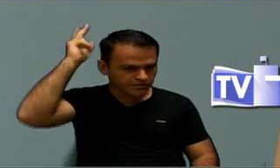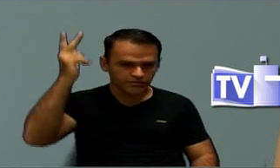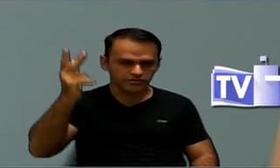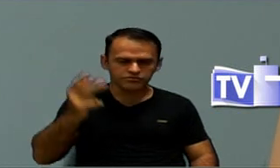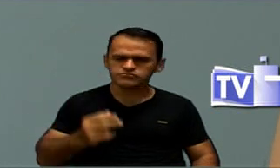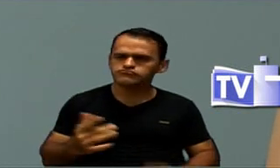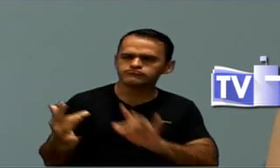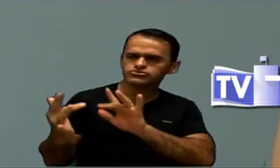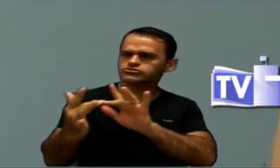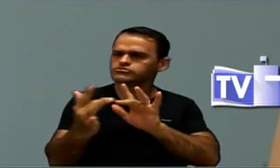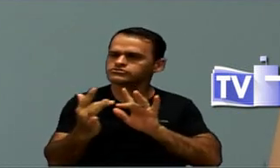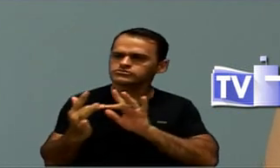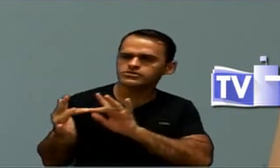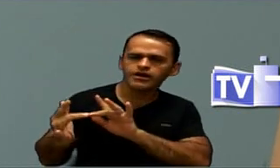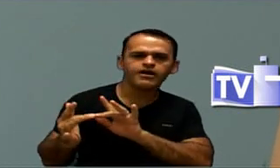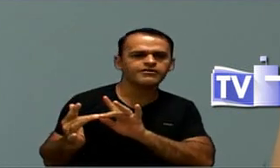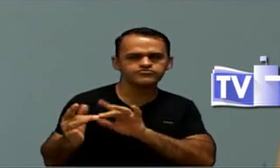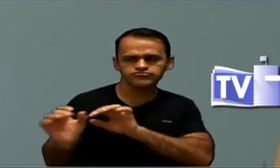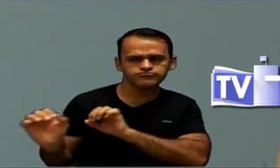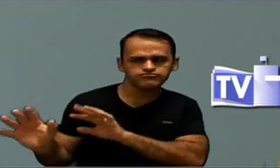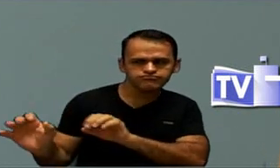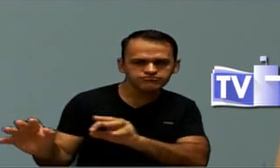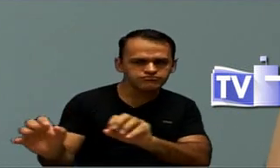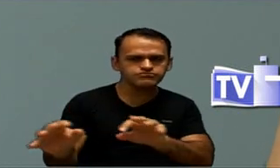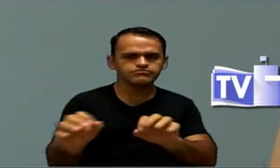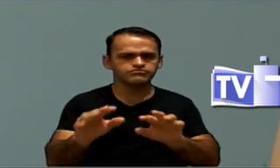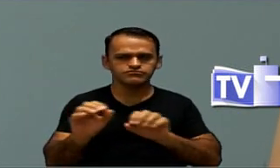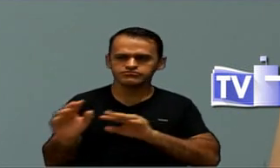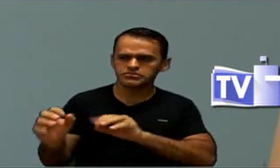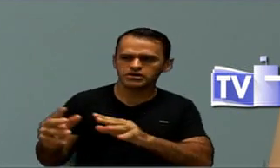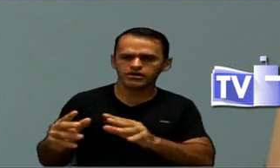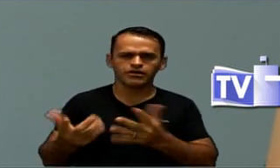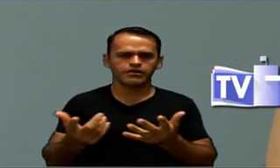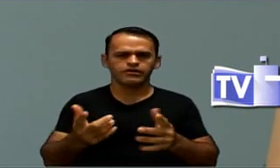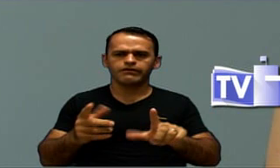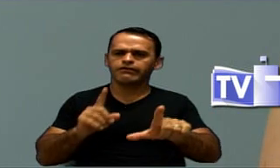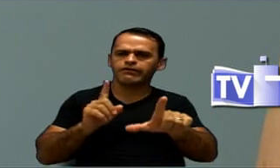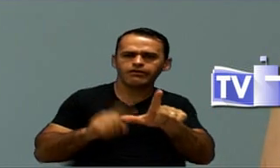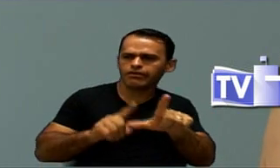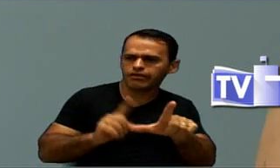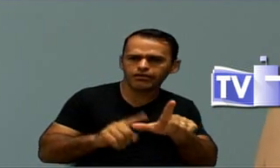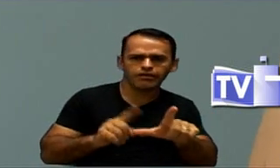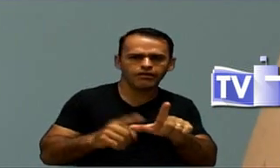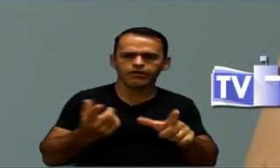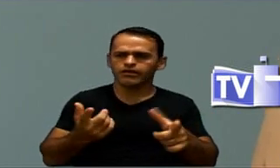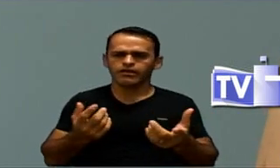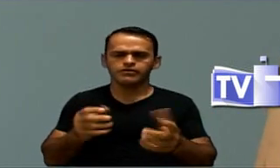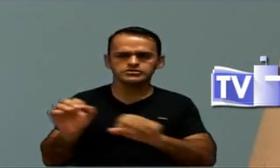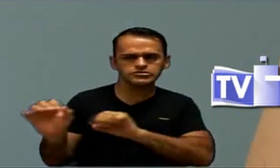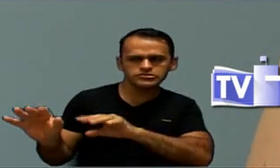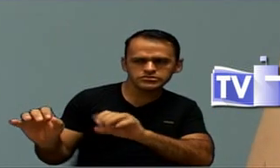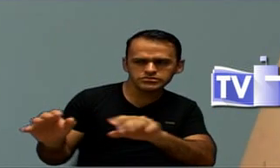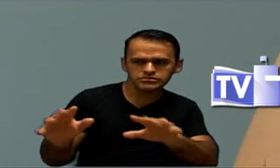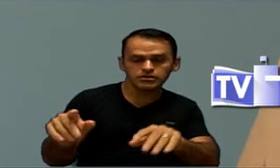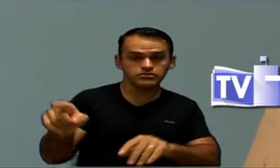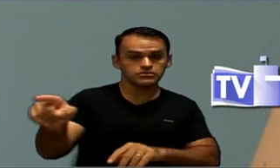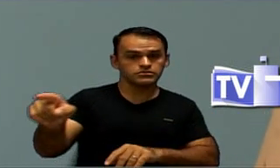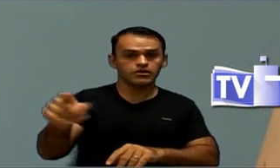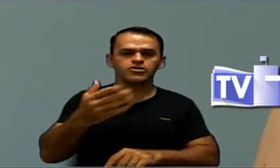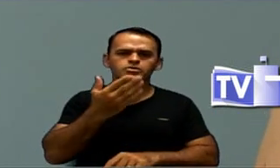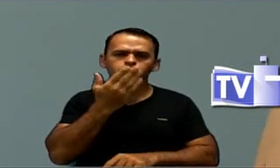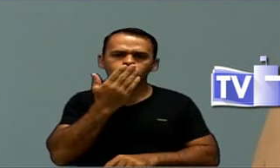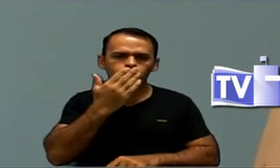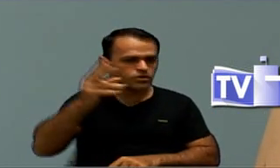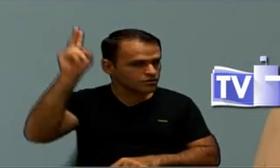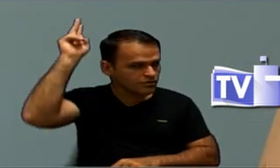teve essa questão de ensinar os indígenas, uma questão de letramento, para o contato, e como a sociedade indígena teria